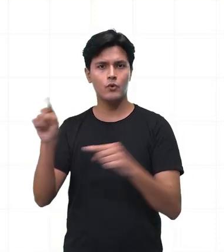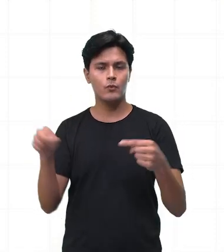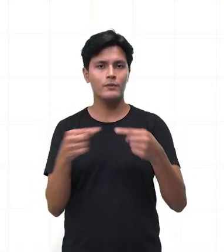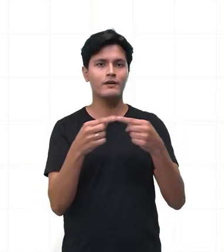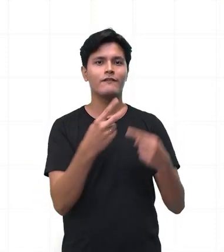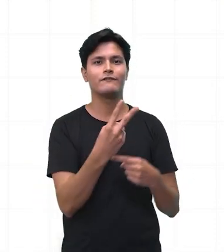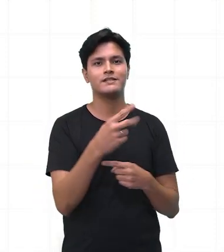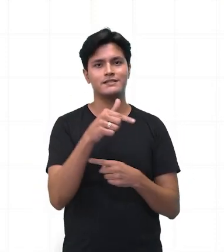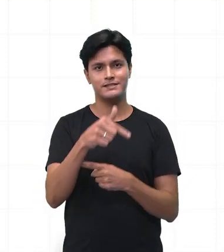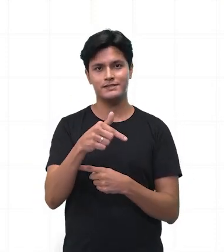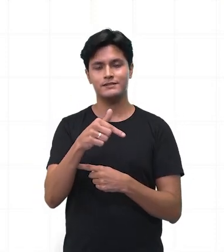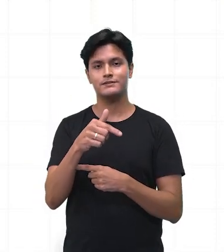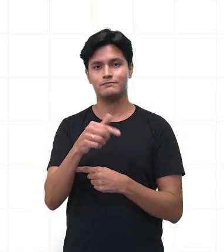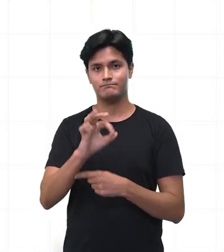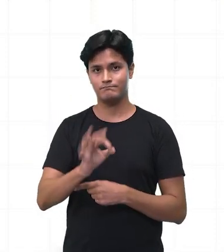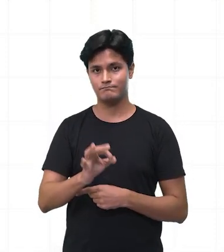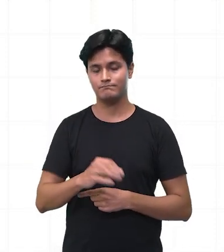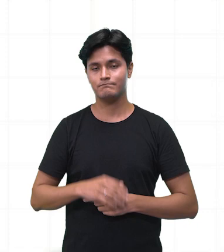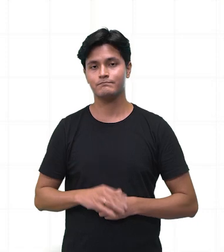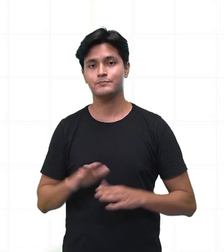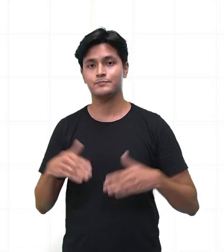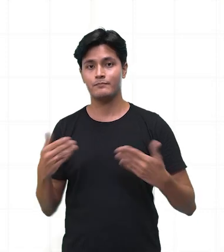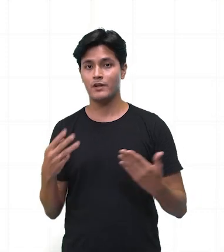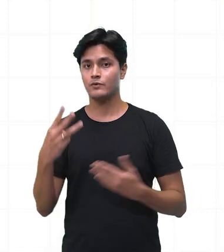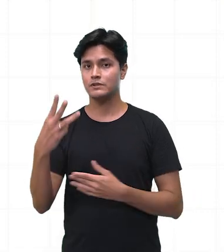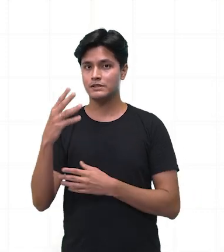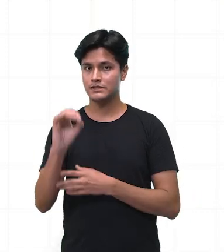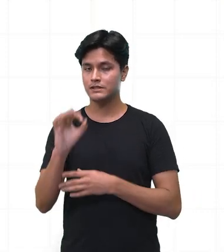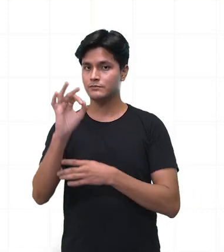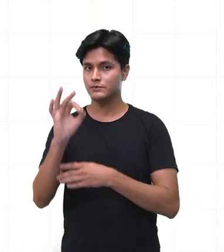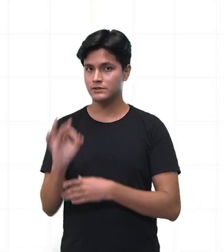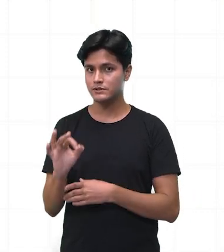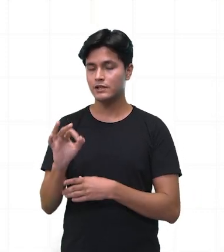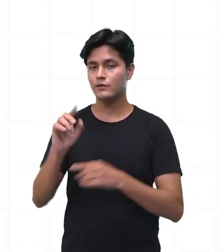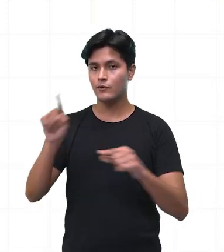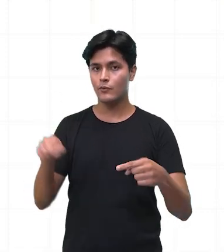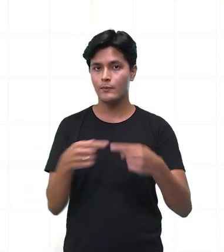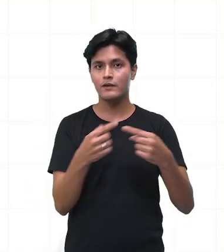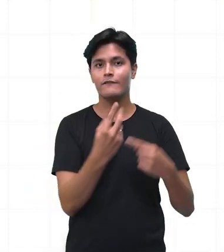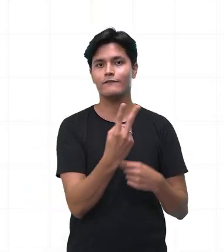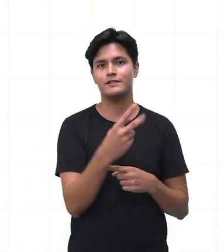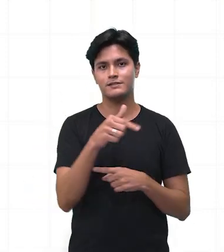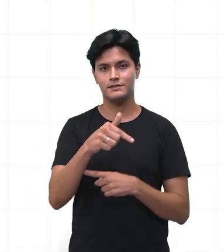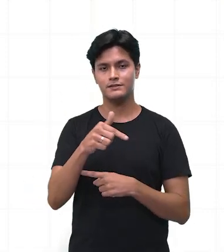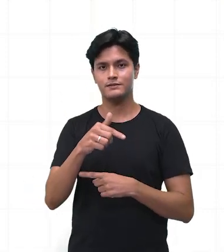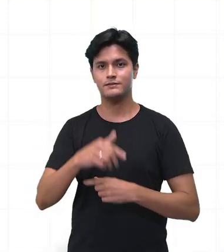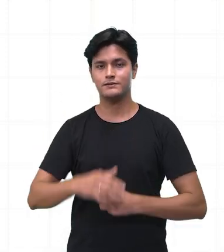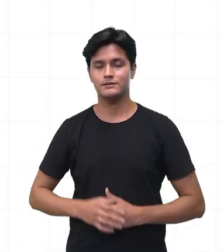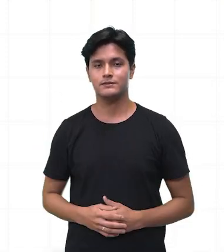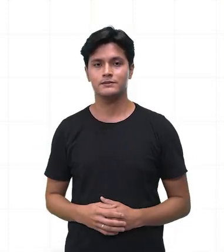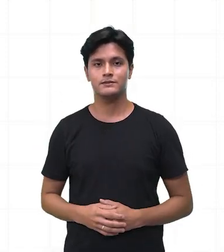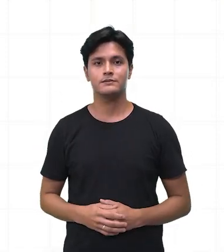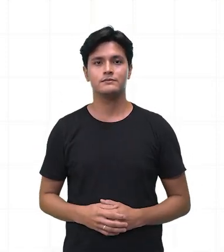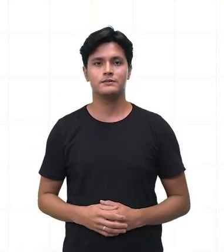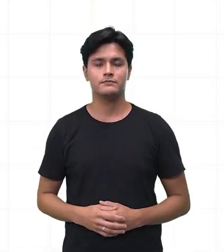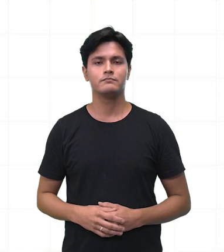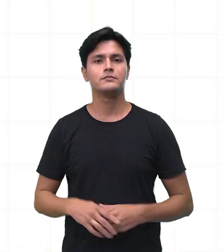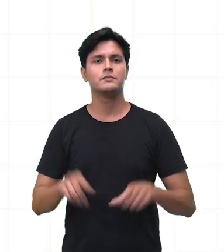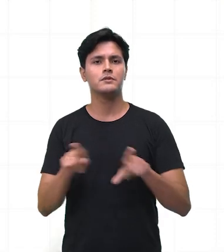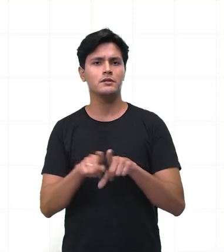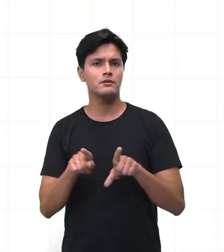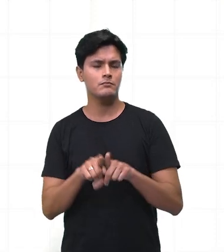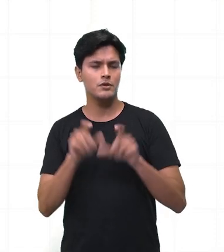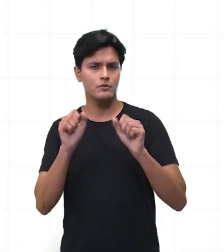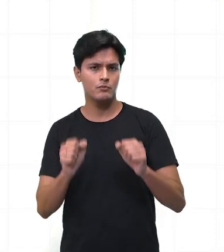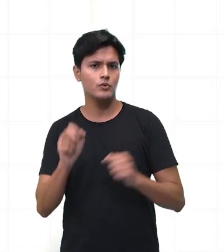tá ok? Então, 30% é o equivalente a 27. Nós também podemos usar